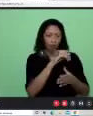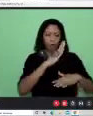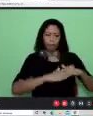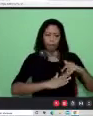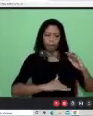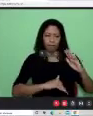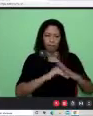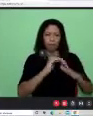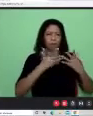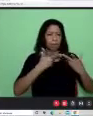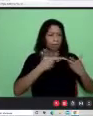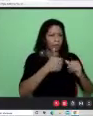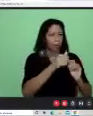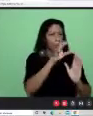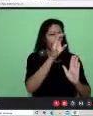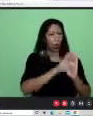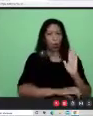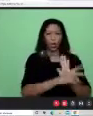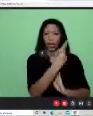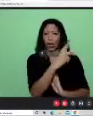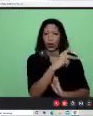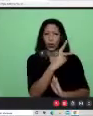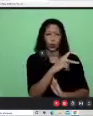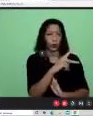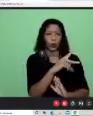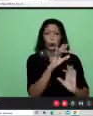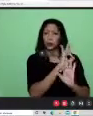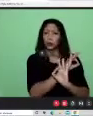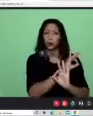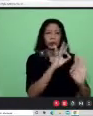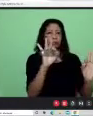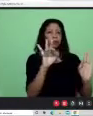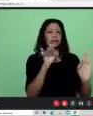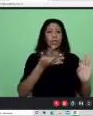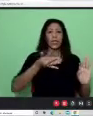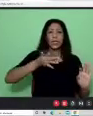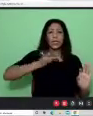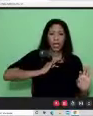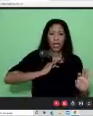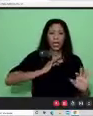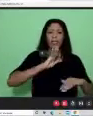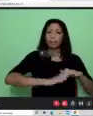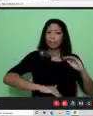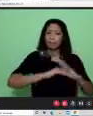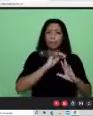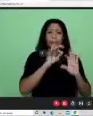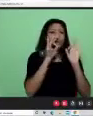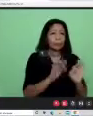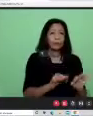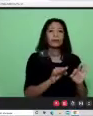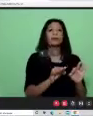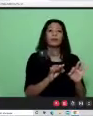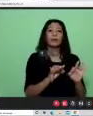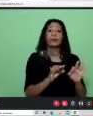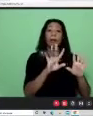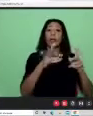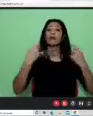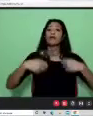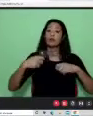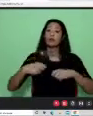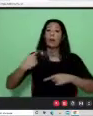do seu currículo, ninguém duvida. Você é técnico, você é uma pessoa extremamente competente, mas seja também um pouco política.